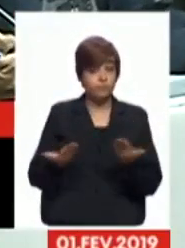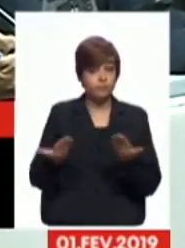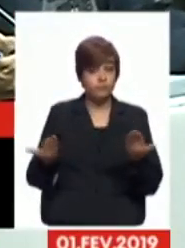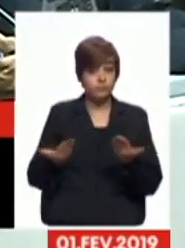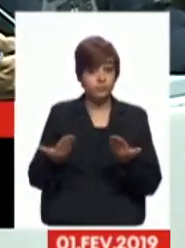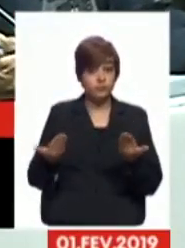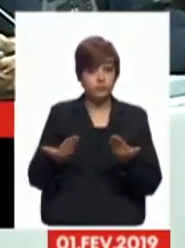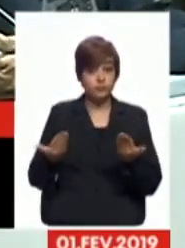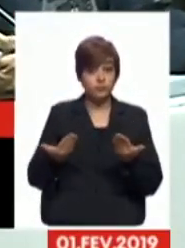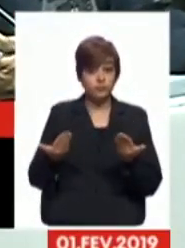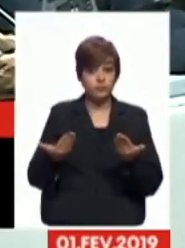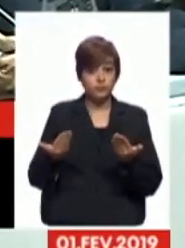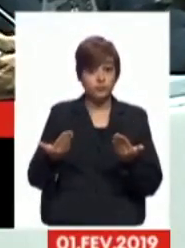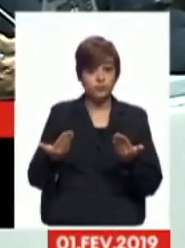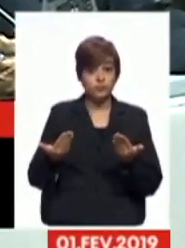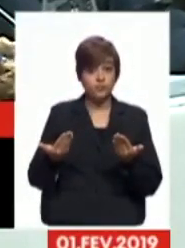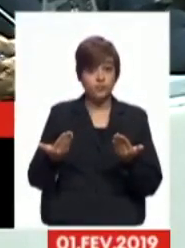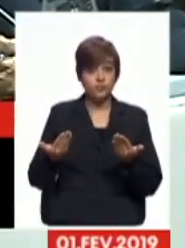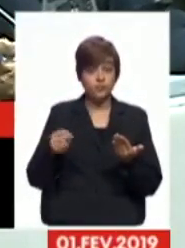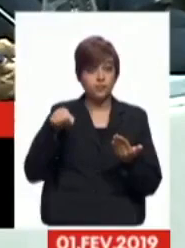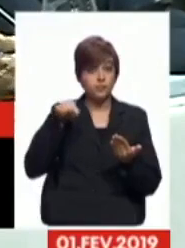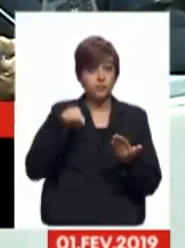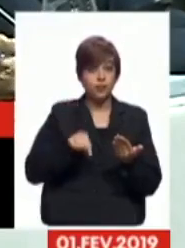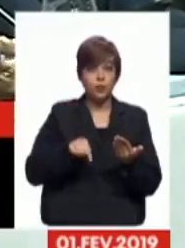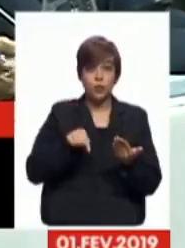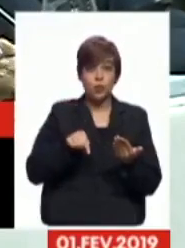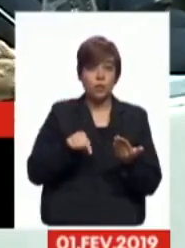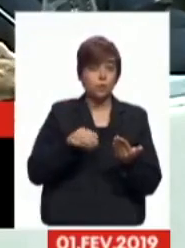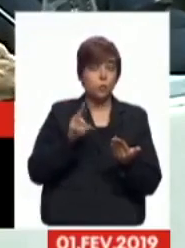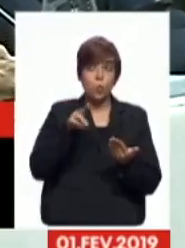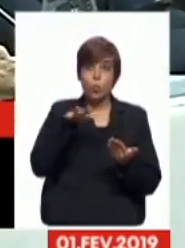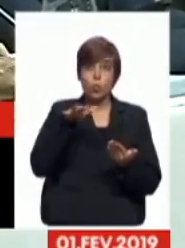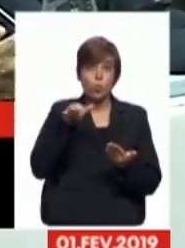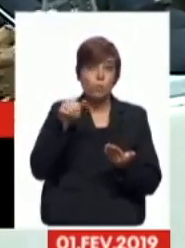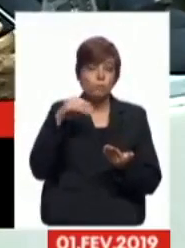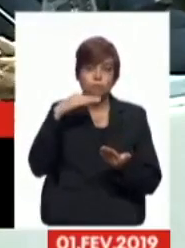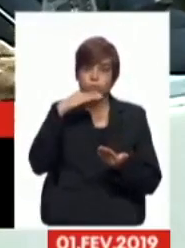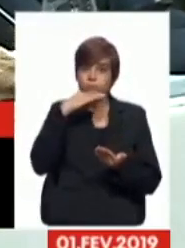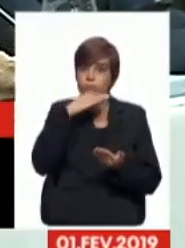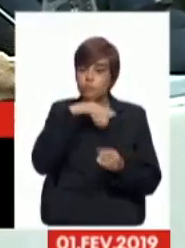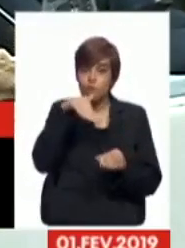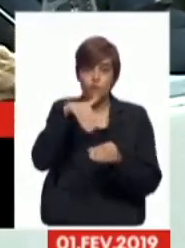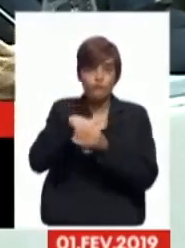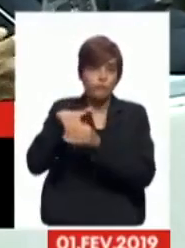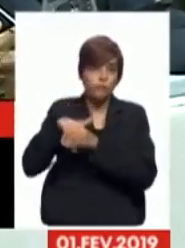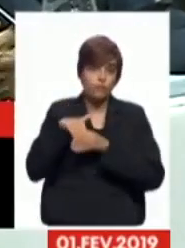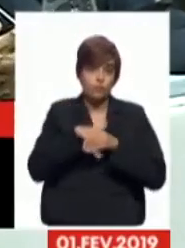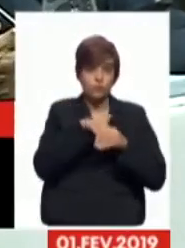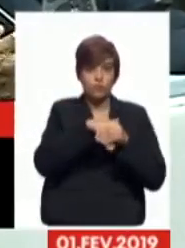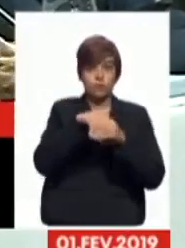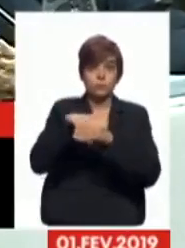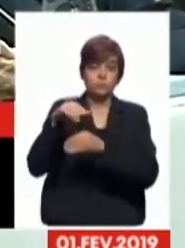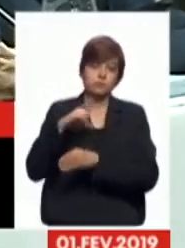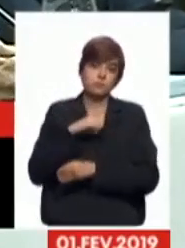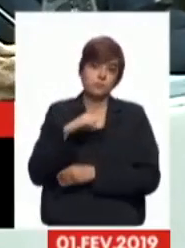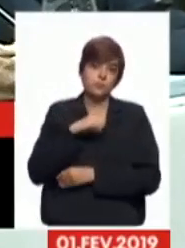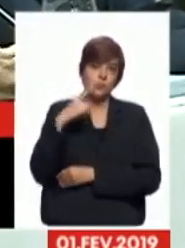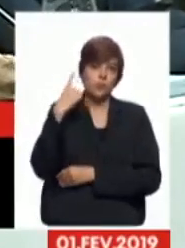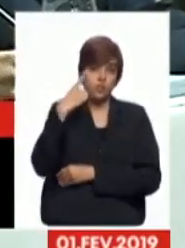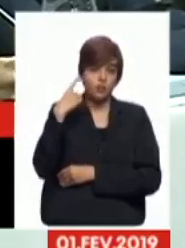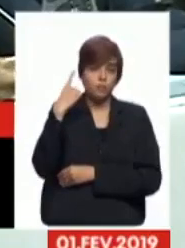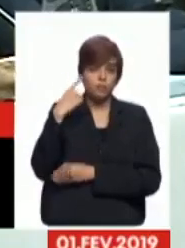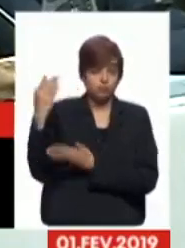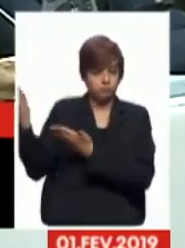mineiro, essa casa nunca viu uma votação tão expressiva como do deputado que a gente chama